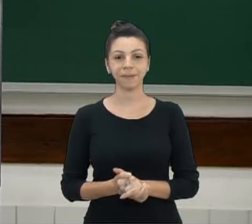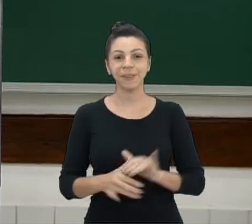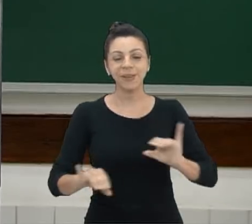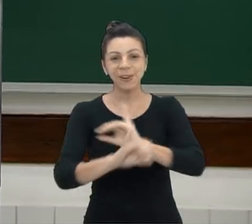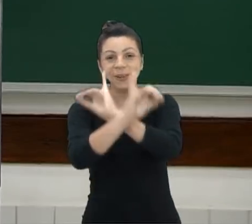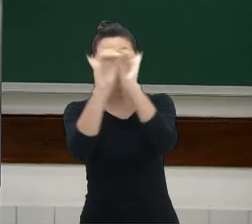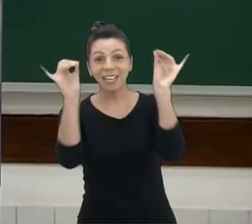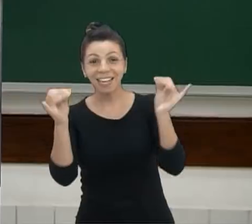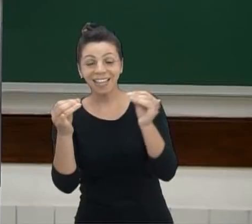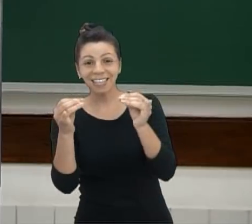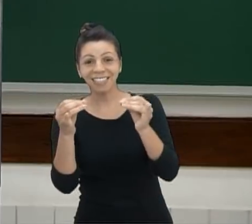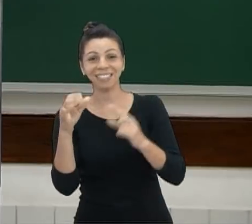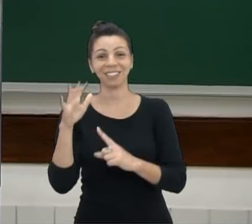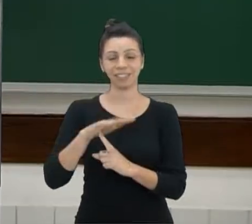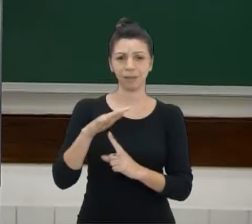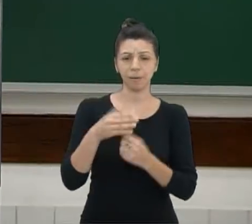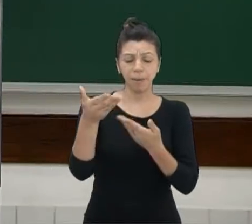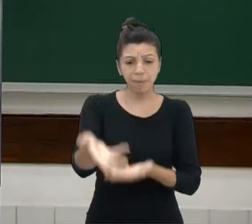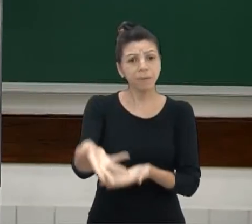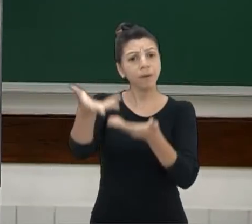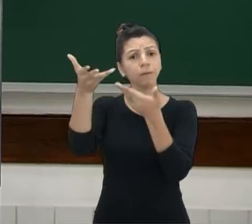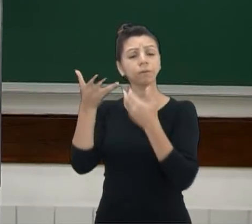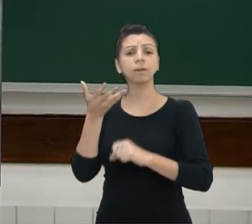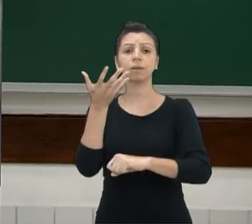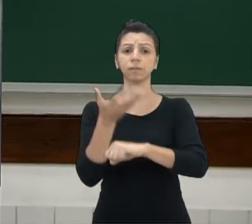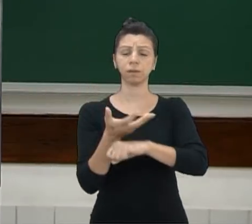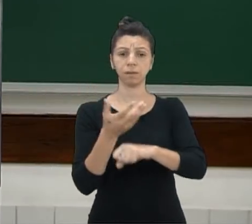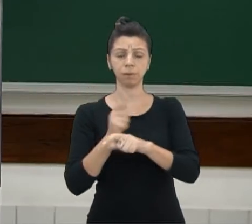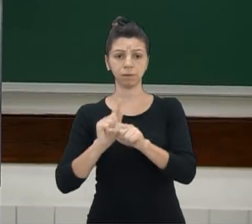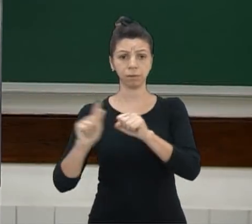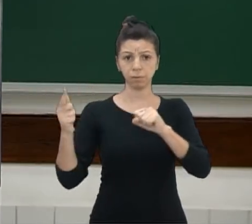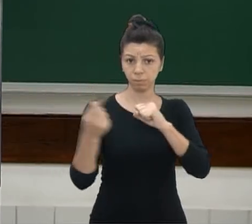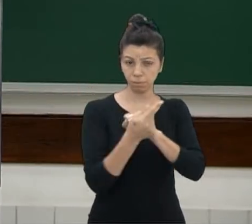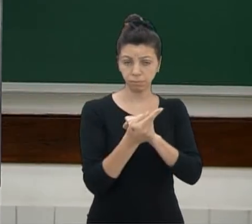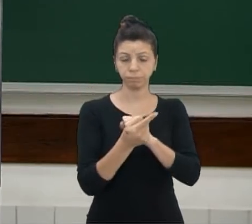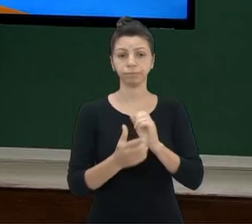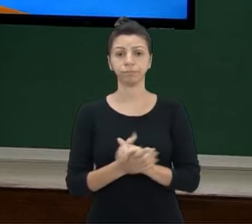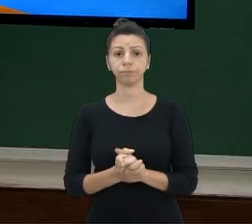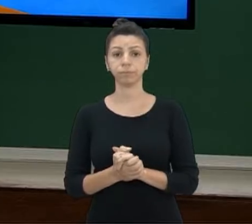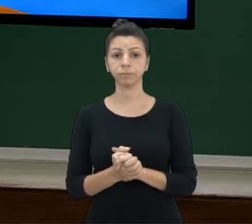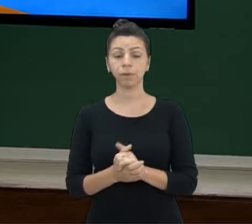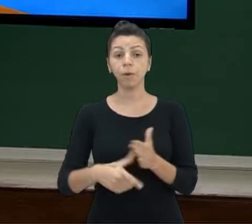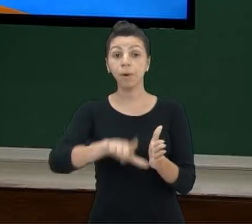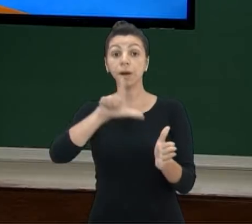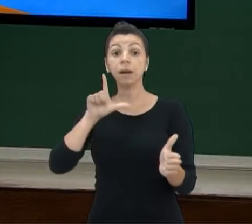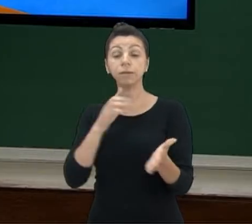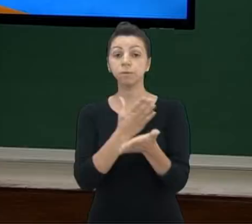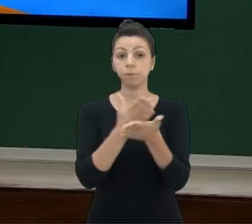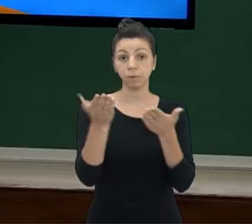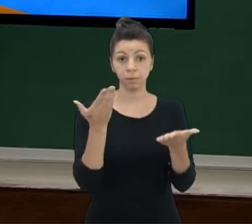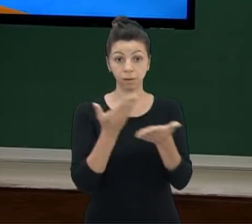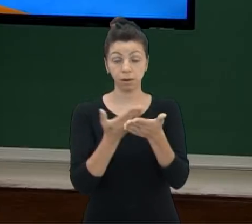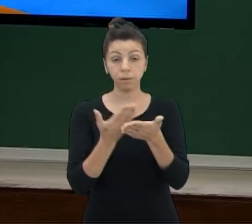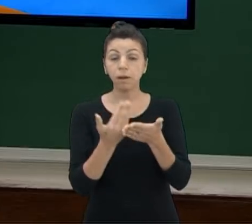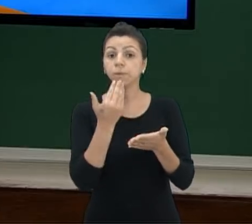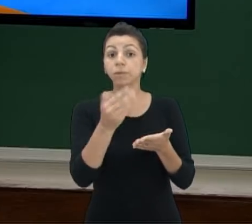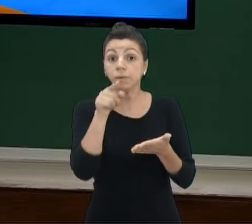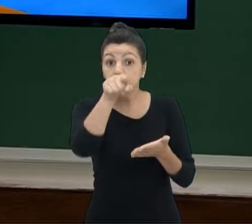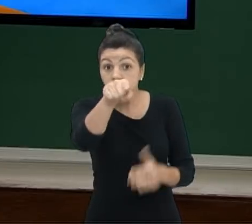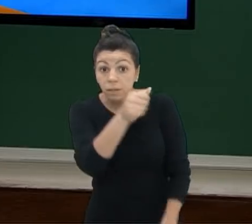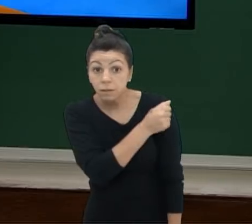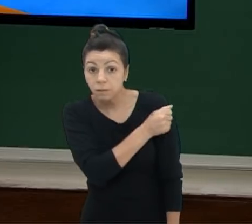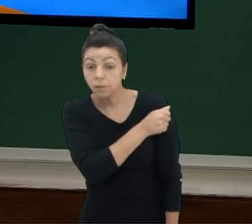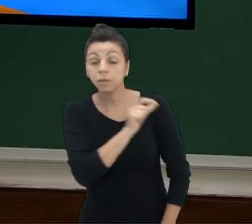Olá, estudante paranaense! Bem-vindo à aula de Geografia do programa Aula Paraná. E antes de iniciarmos a nossa aula, quero pedir a você, estudante,